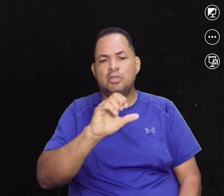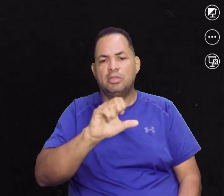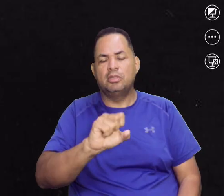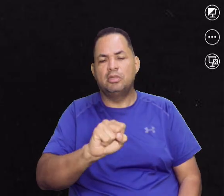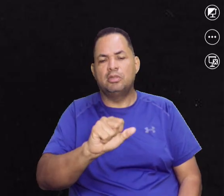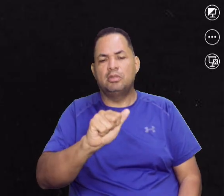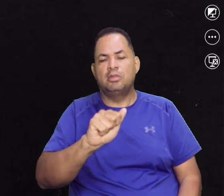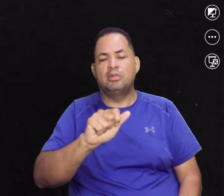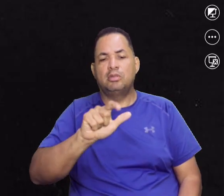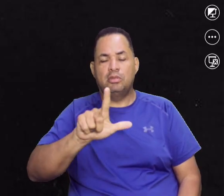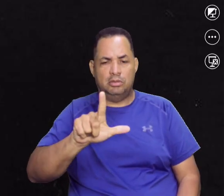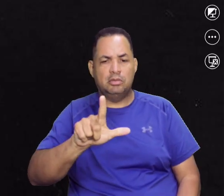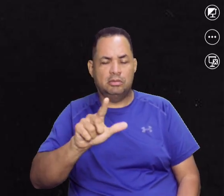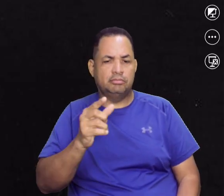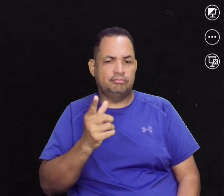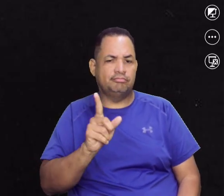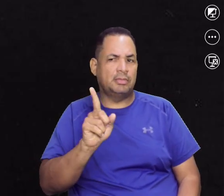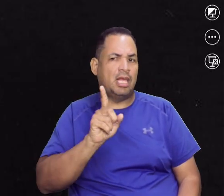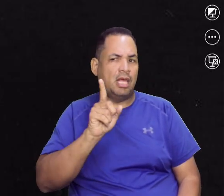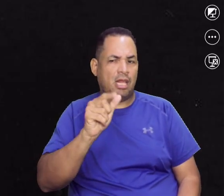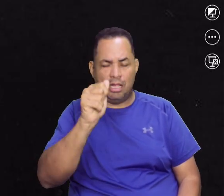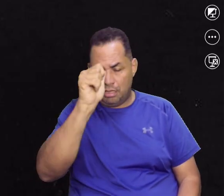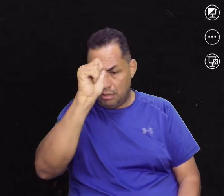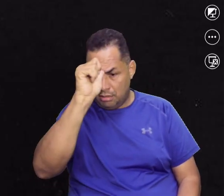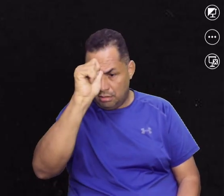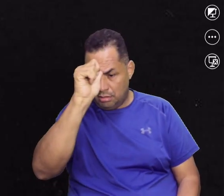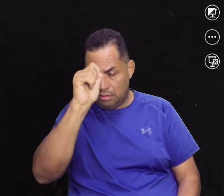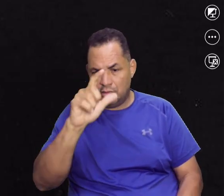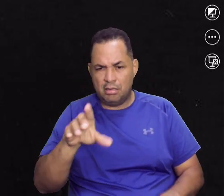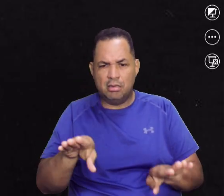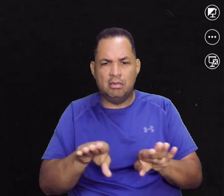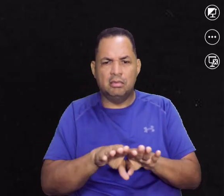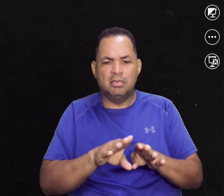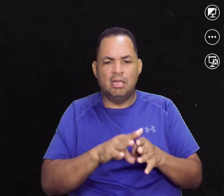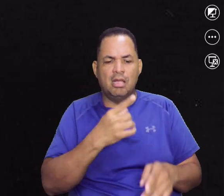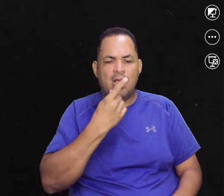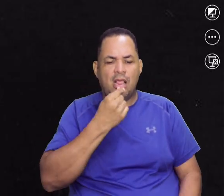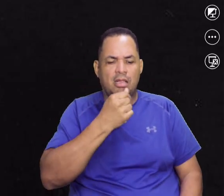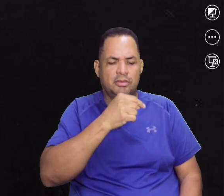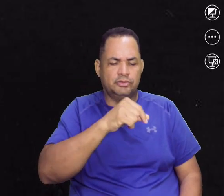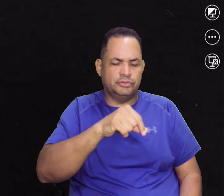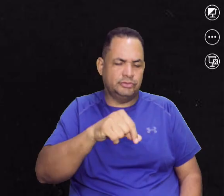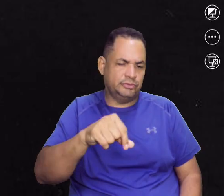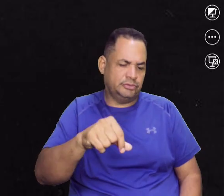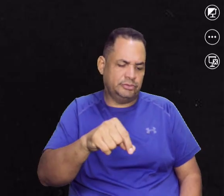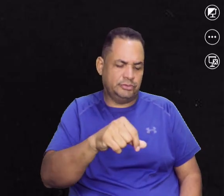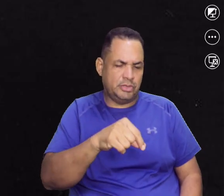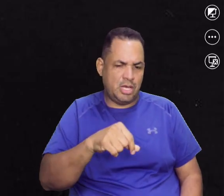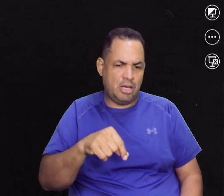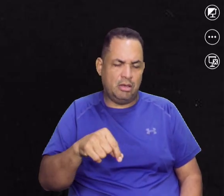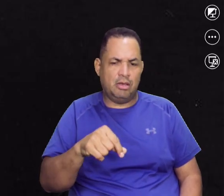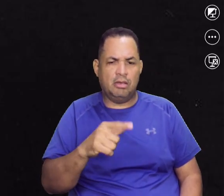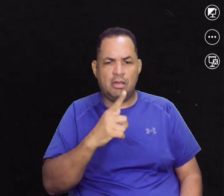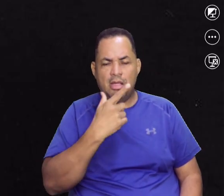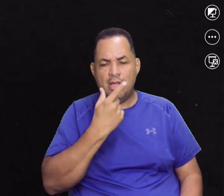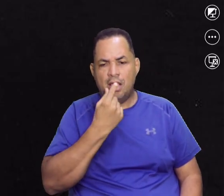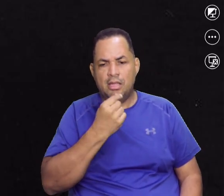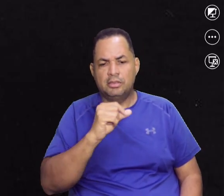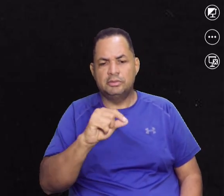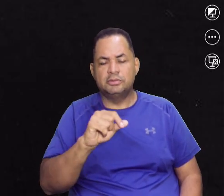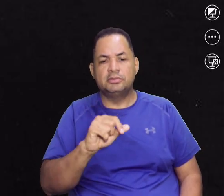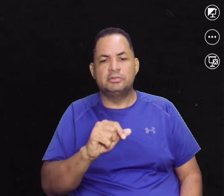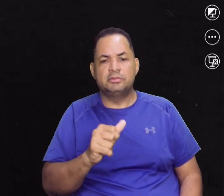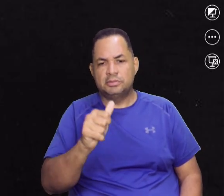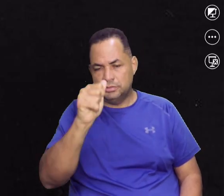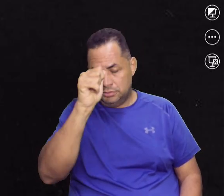acreditam que lá na Índia vai ter sal, só que o sal que os